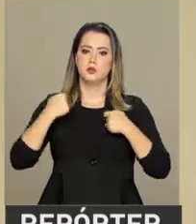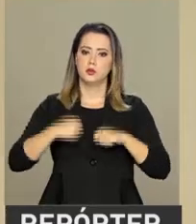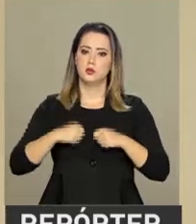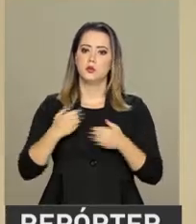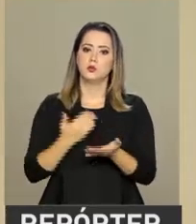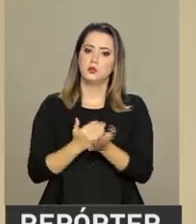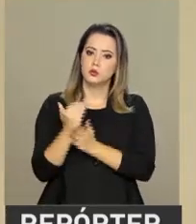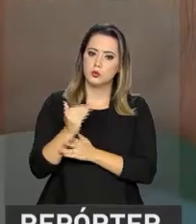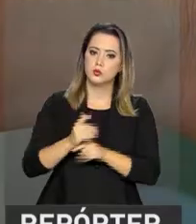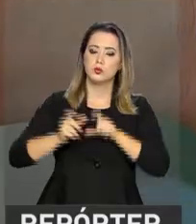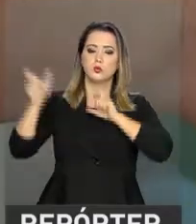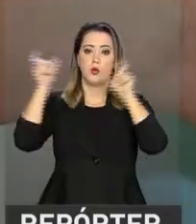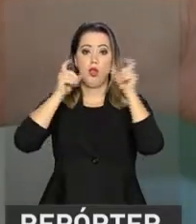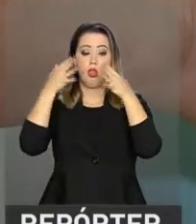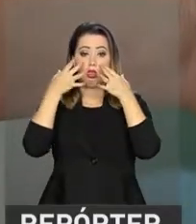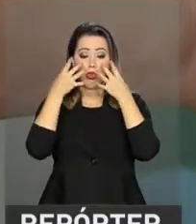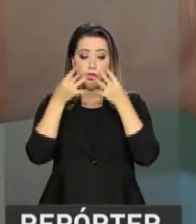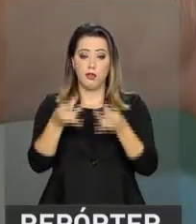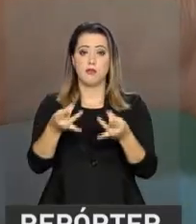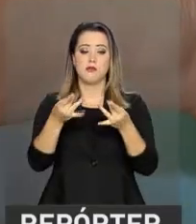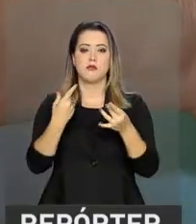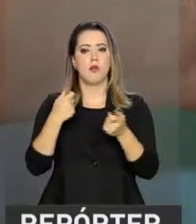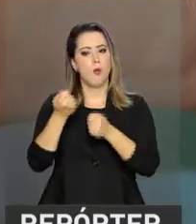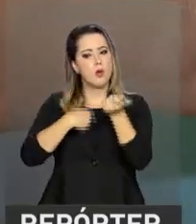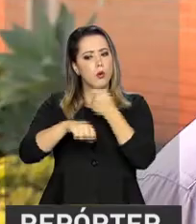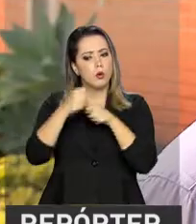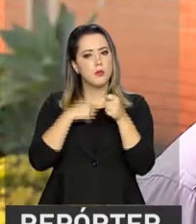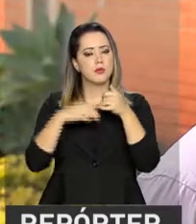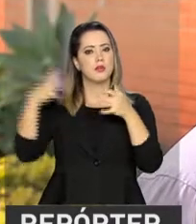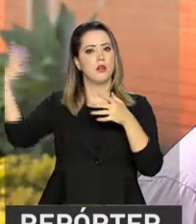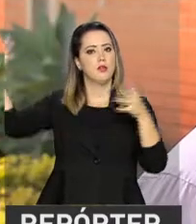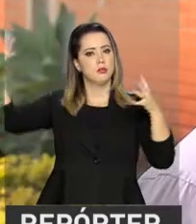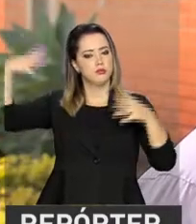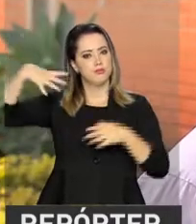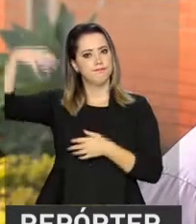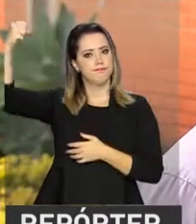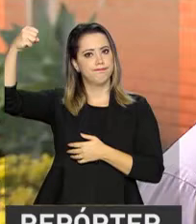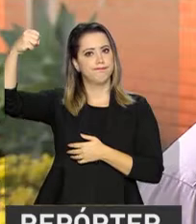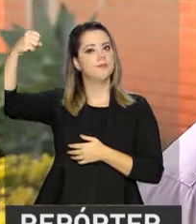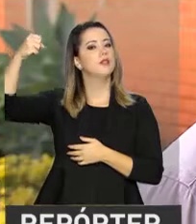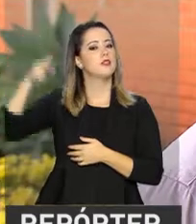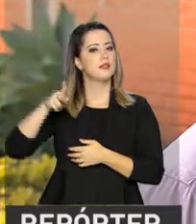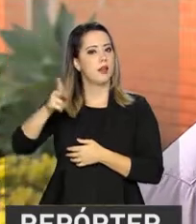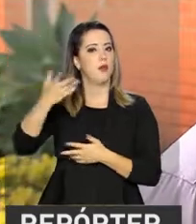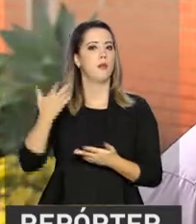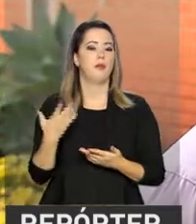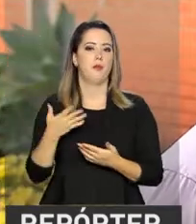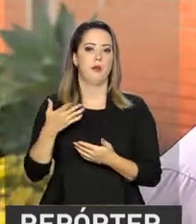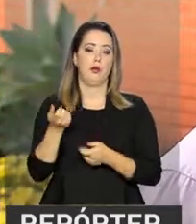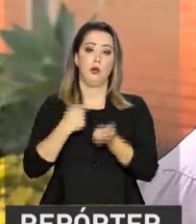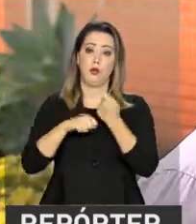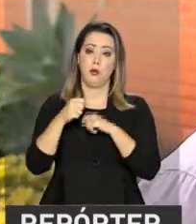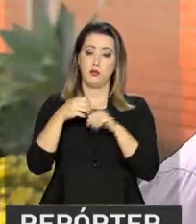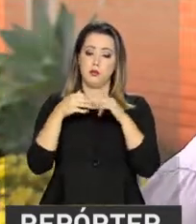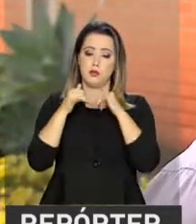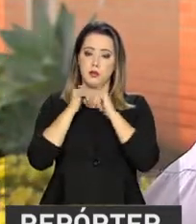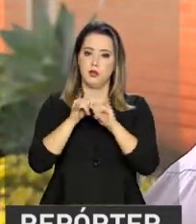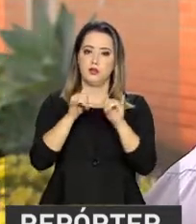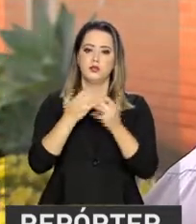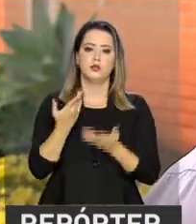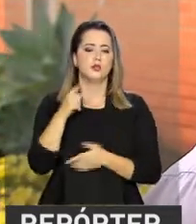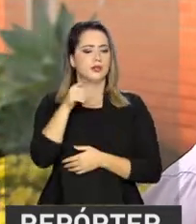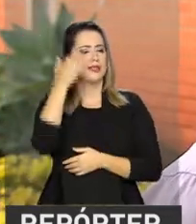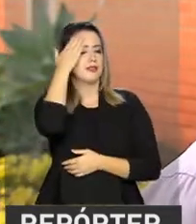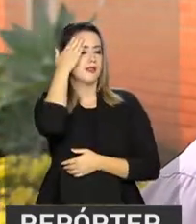continuar atentos e adotando medidas de economia a regra sempre economizar energia sempre aquelas